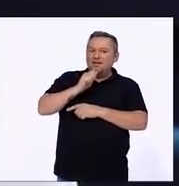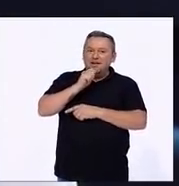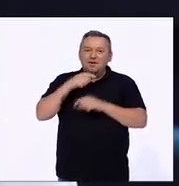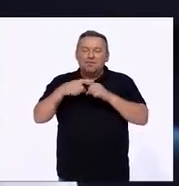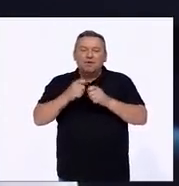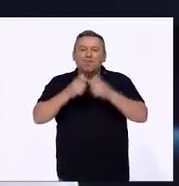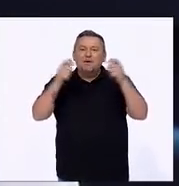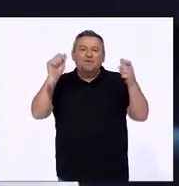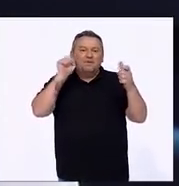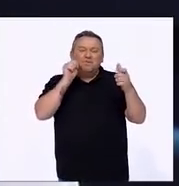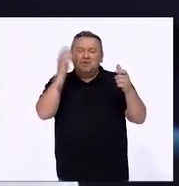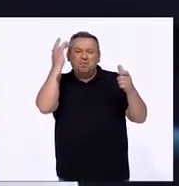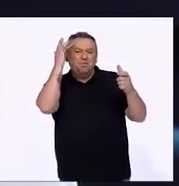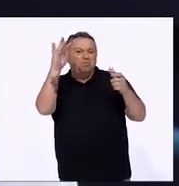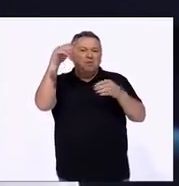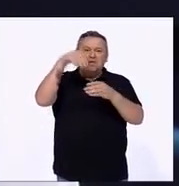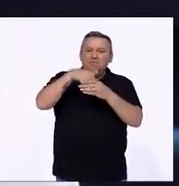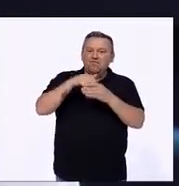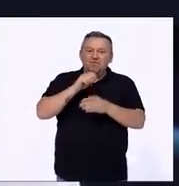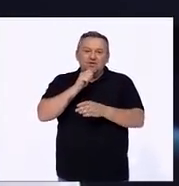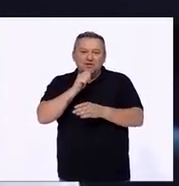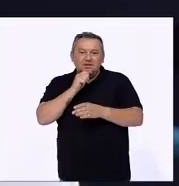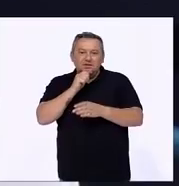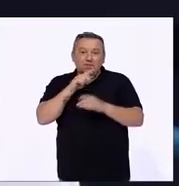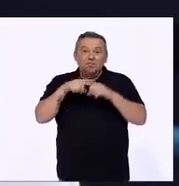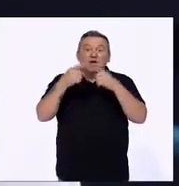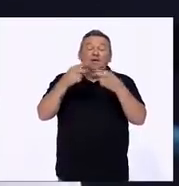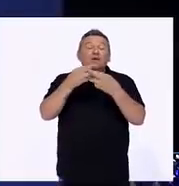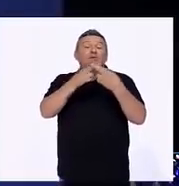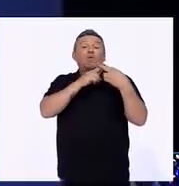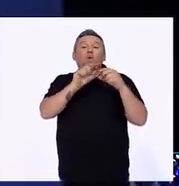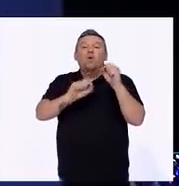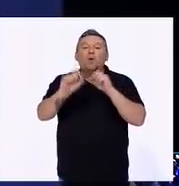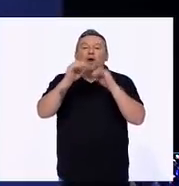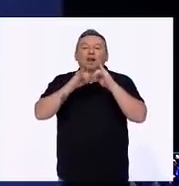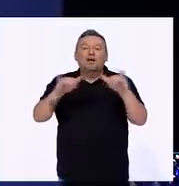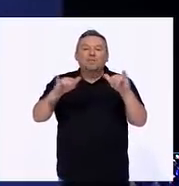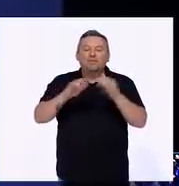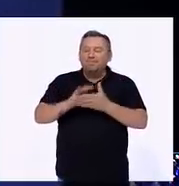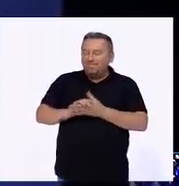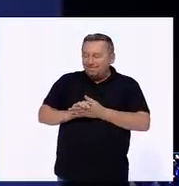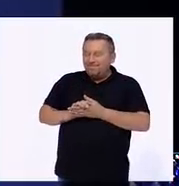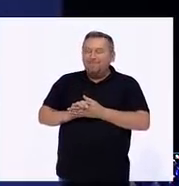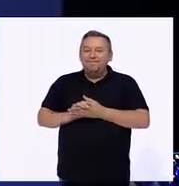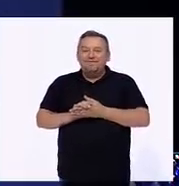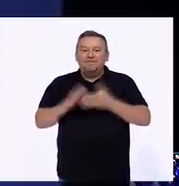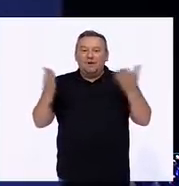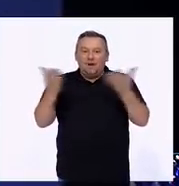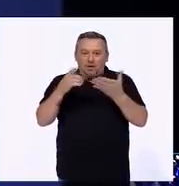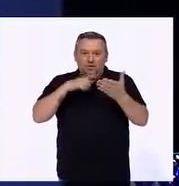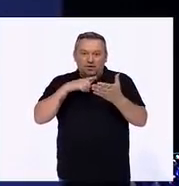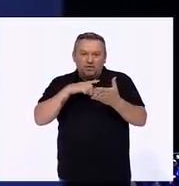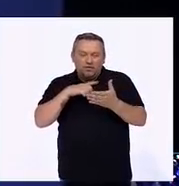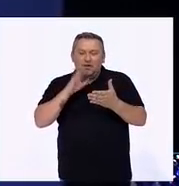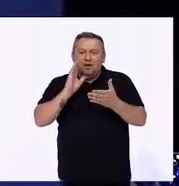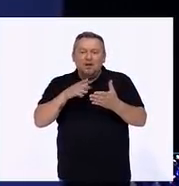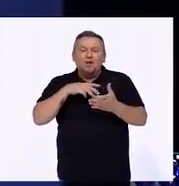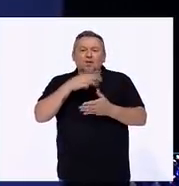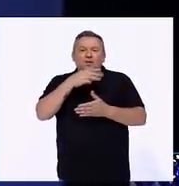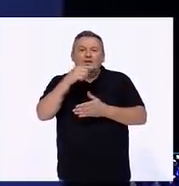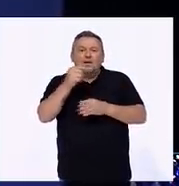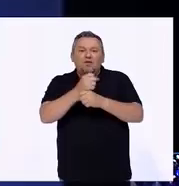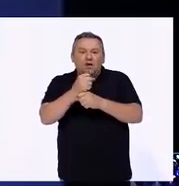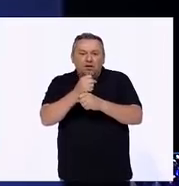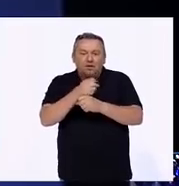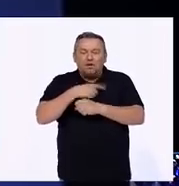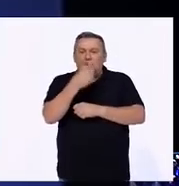estão indecisas em relação ao seu voto. Qual é o seu papel nessa campanha? Então, eu, mesmo tendo 37 anos, já tenho 14